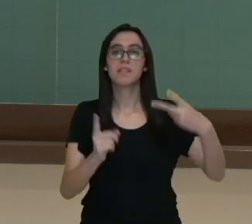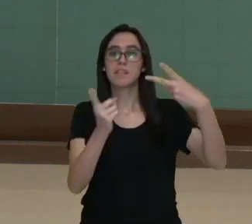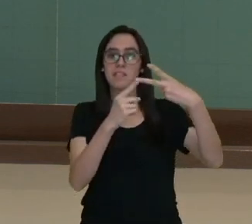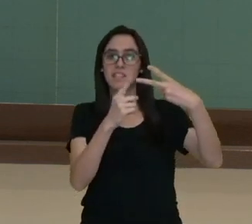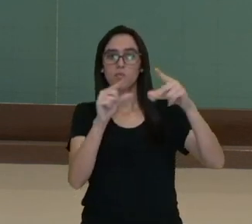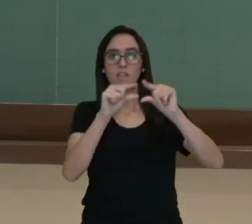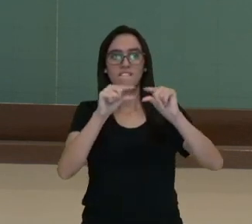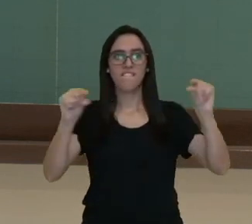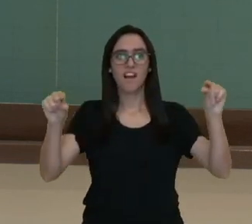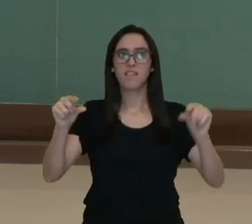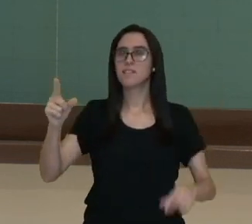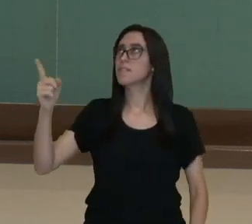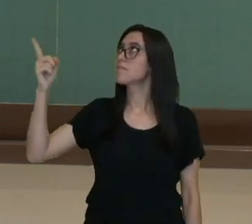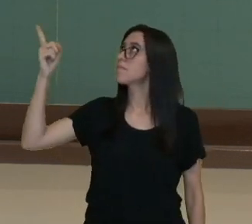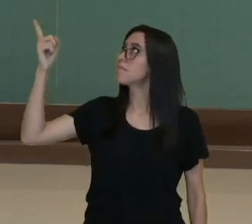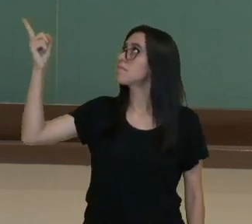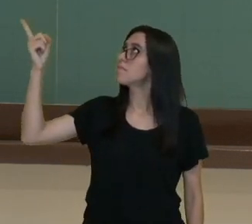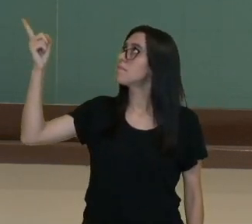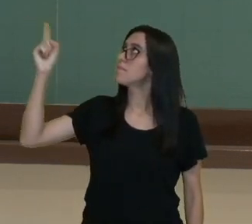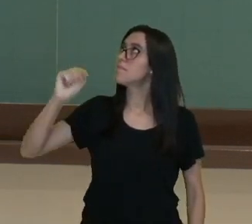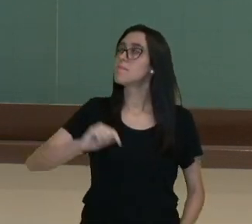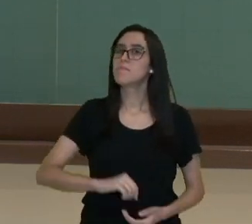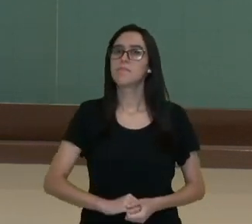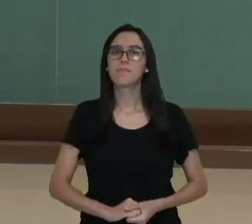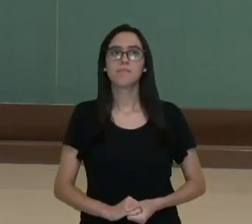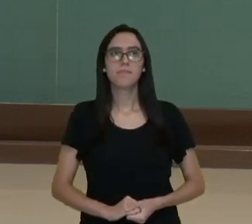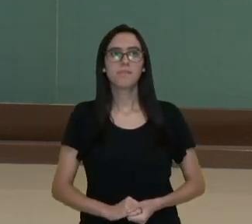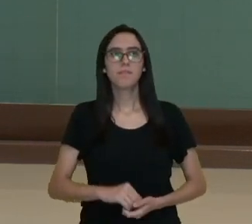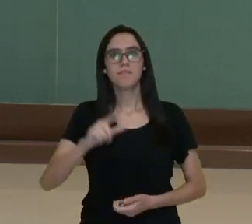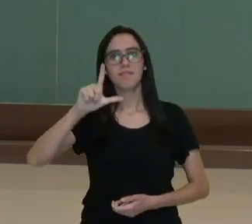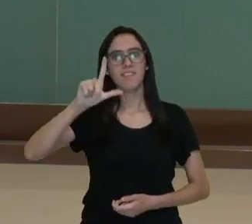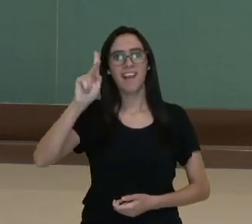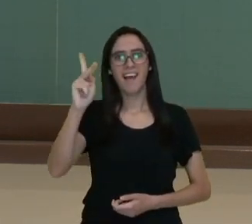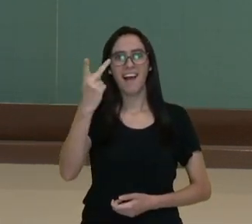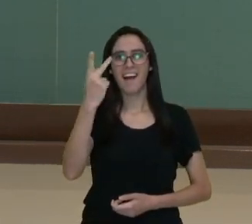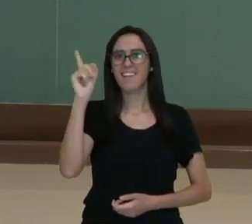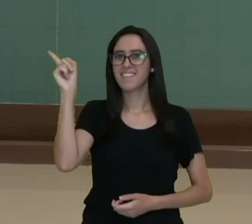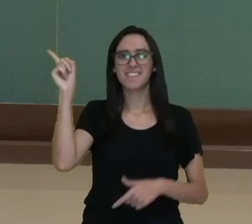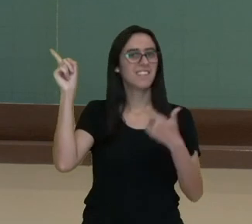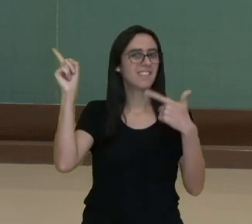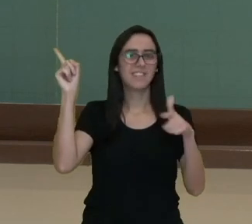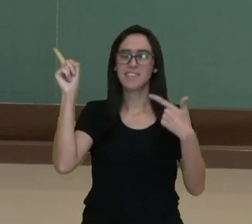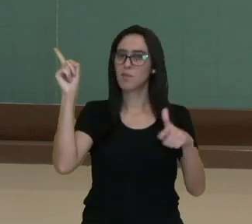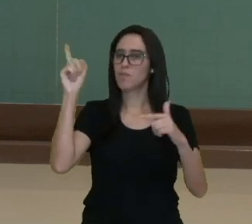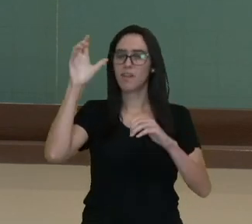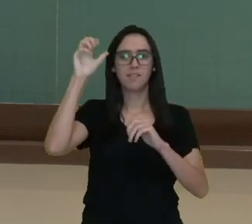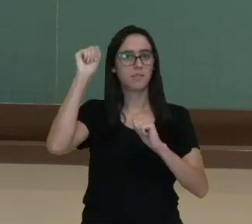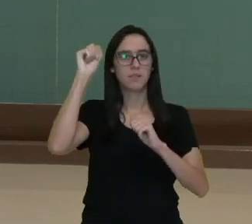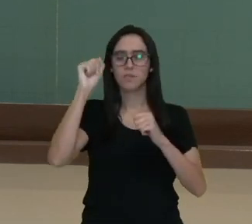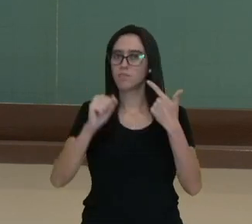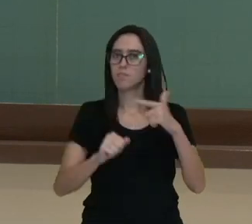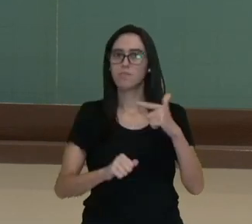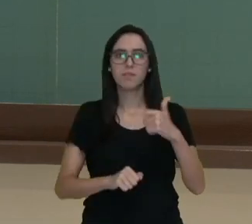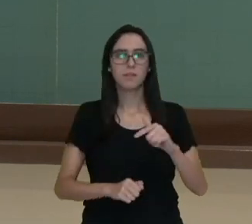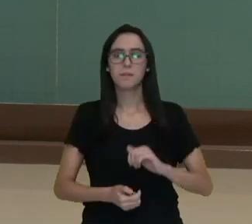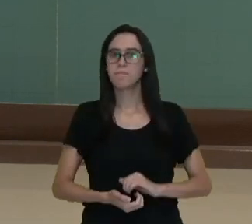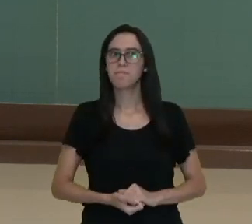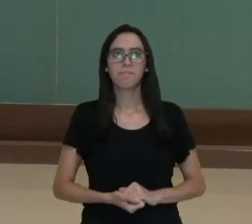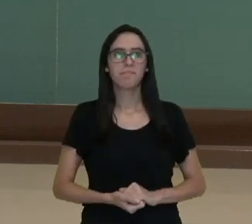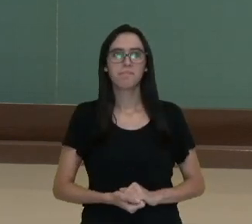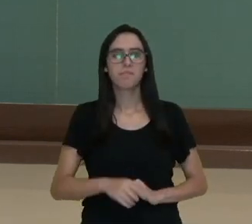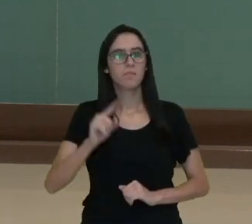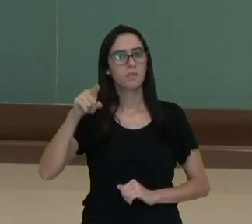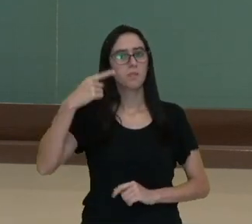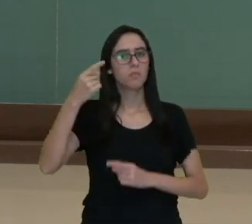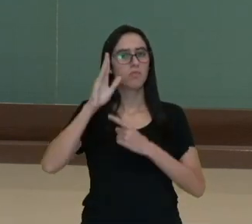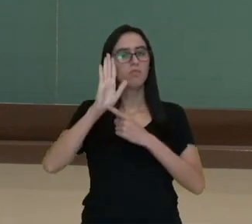detalhes, assim, grandes diferenças, o LH também não existe na língua espanhola. Tá? Vamos ver como